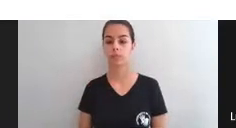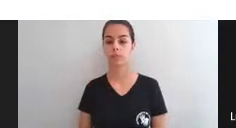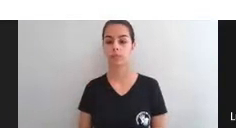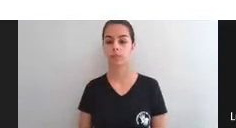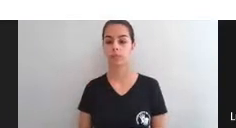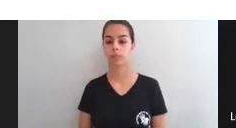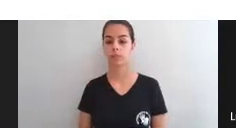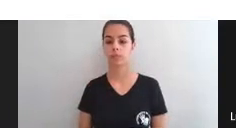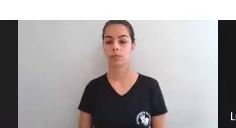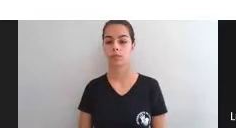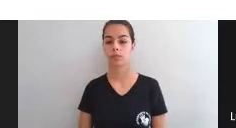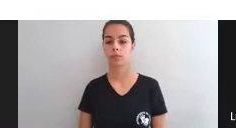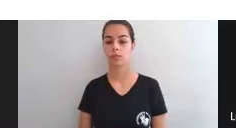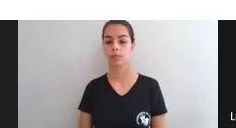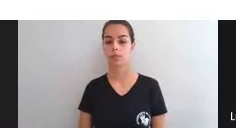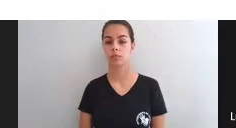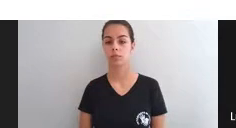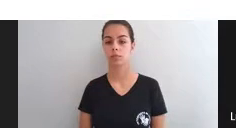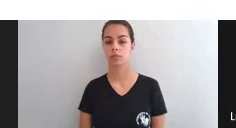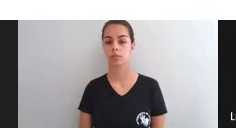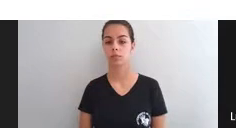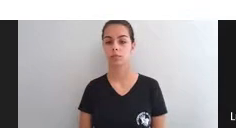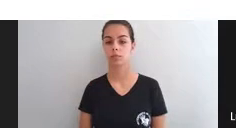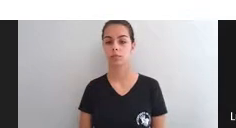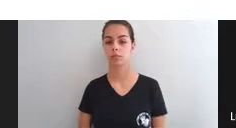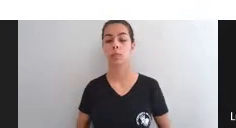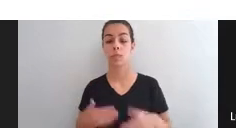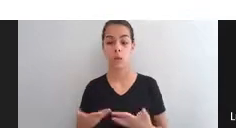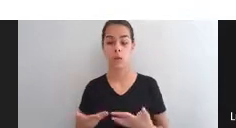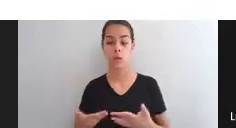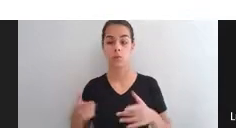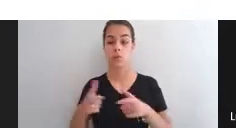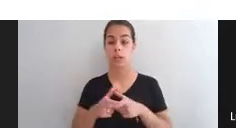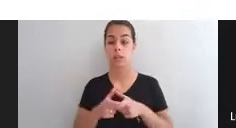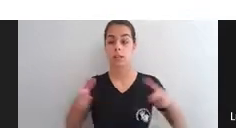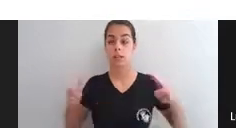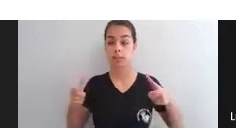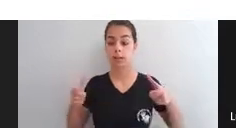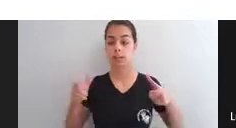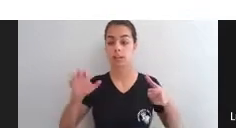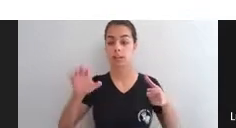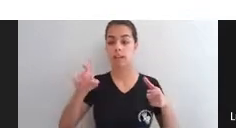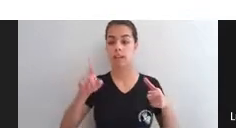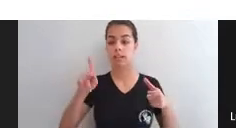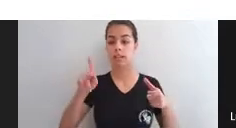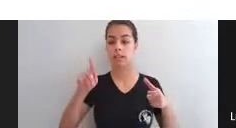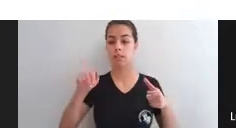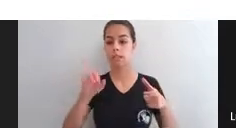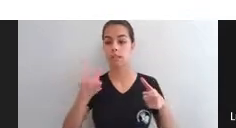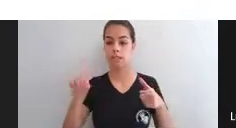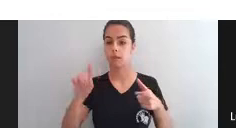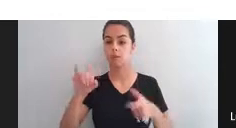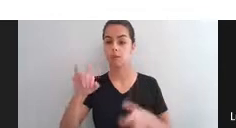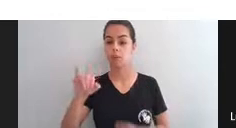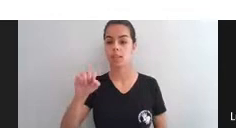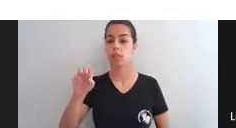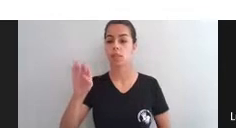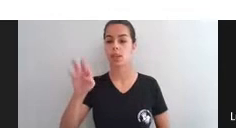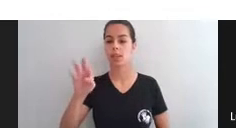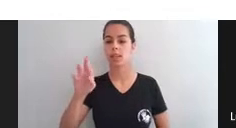Quando a expansão isotérmica, né, que é o processo que conecta o ponto A aqui de maior